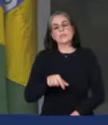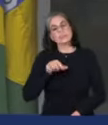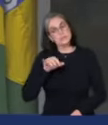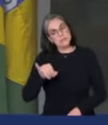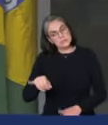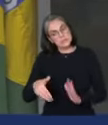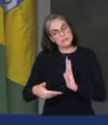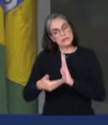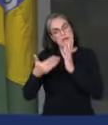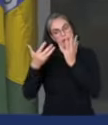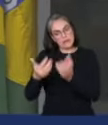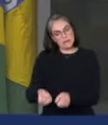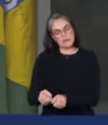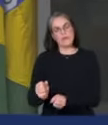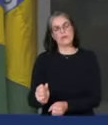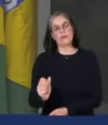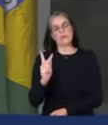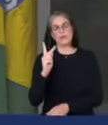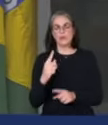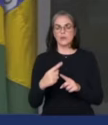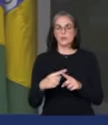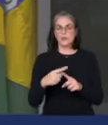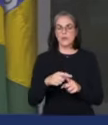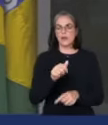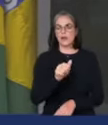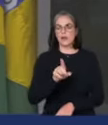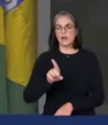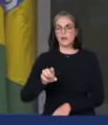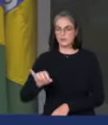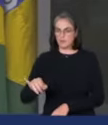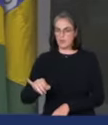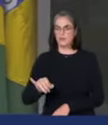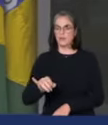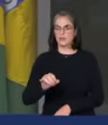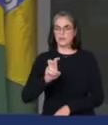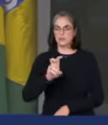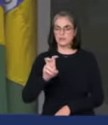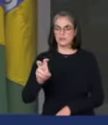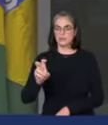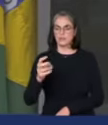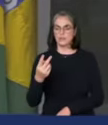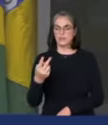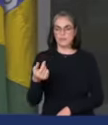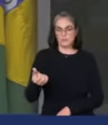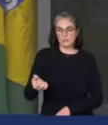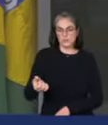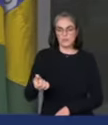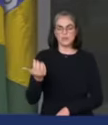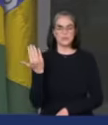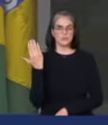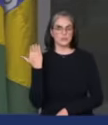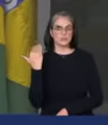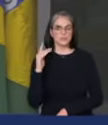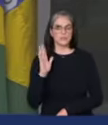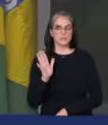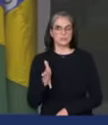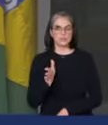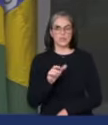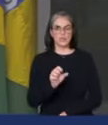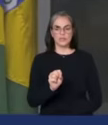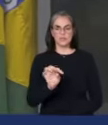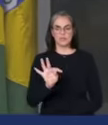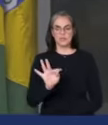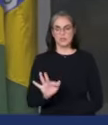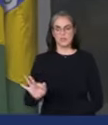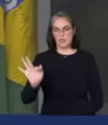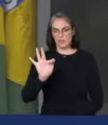em conformidade com a ADI, ação direta de inconstitucionalidade 5526, que inclusive foi julgada pelo próprio STF, que